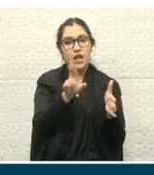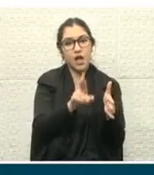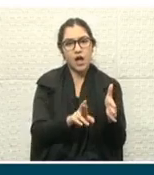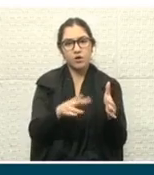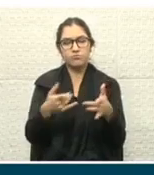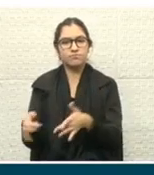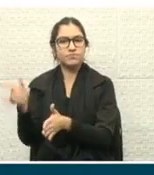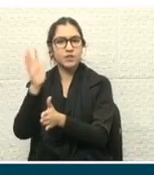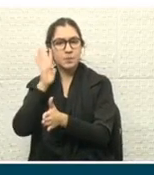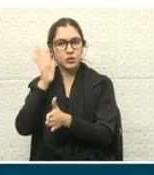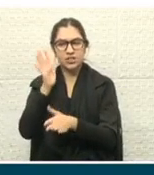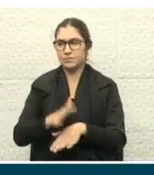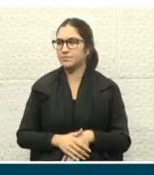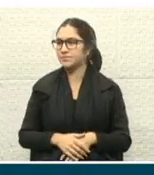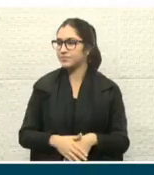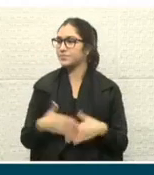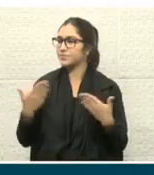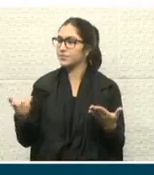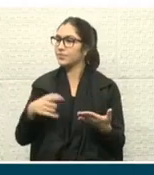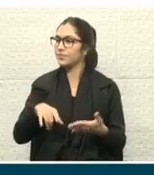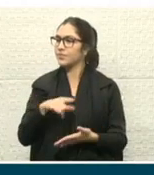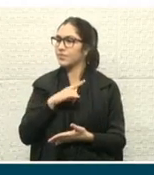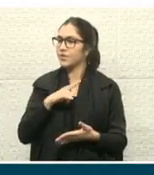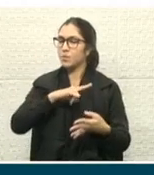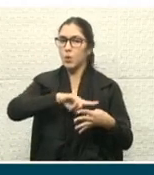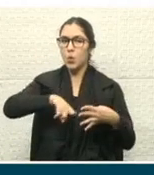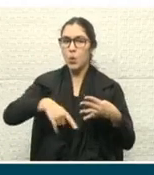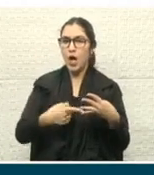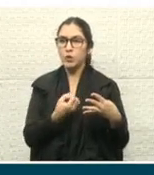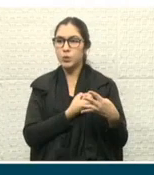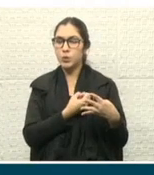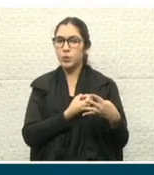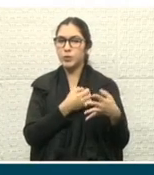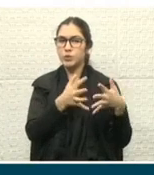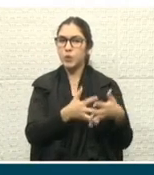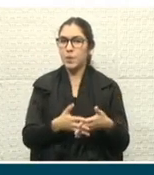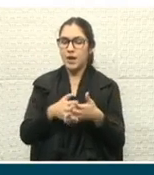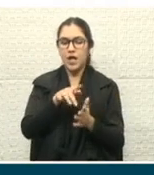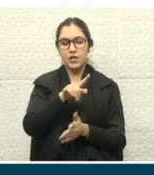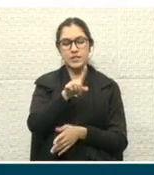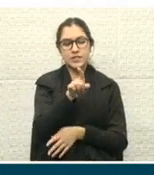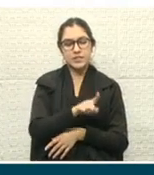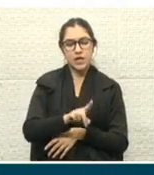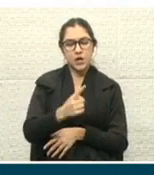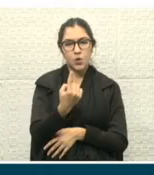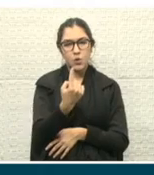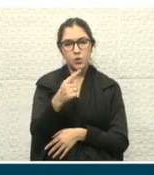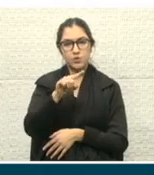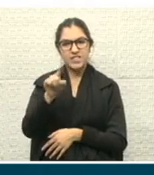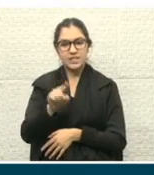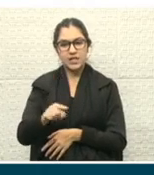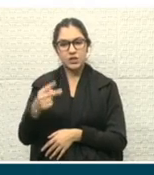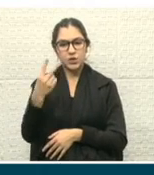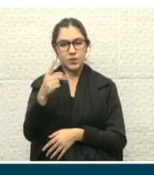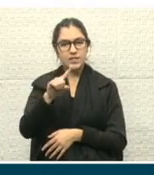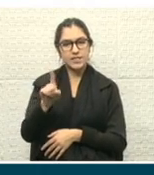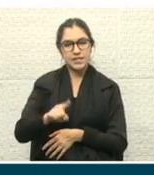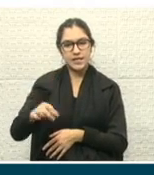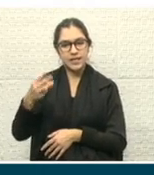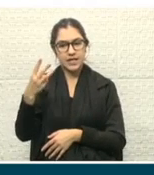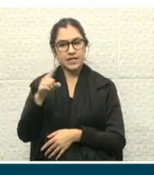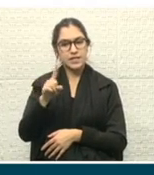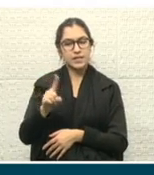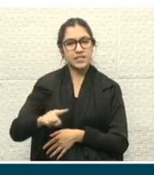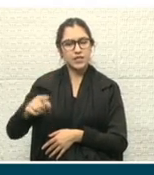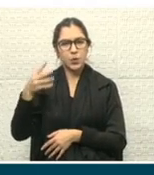parte imaginária. Então, nós temos aqui 4 números complexos, Z1, Z2, Z3 e Z4. O nosso